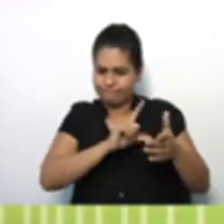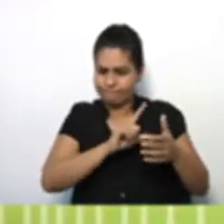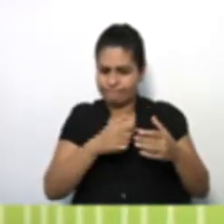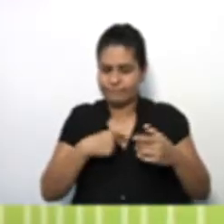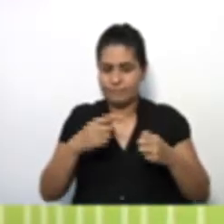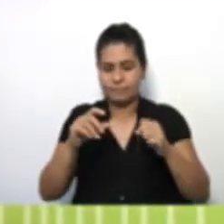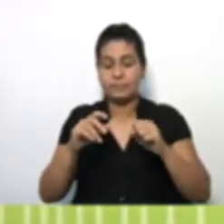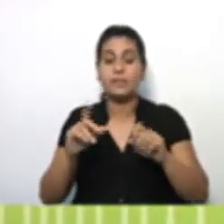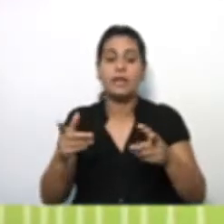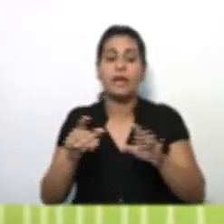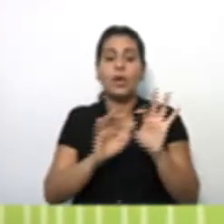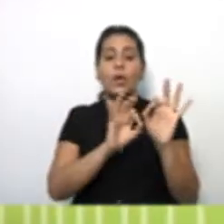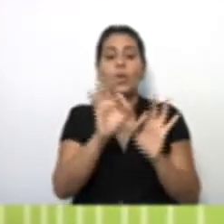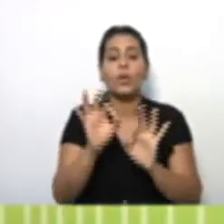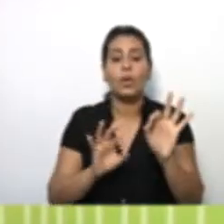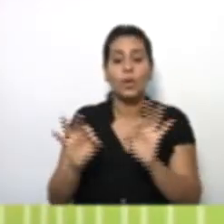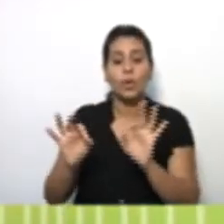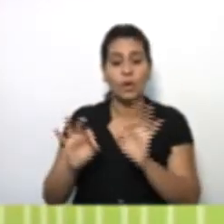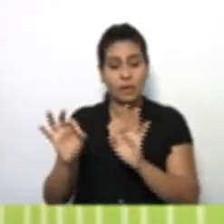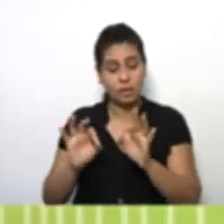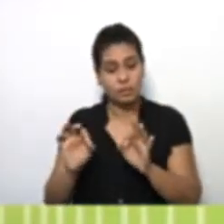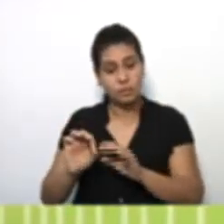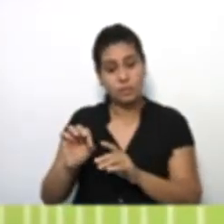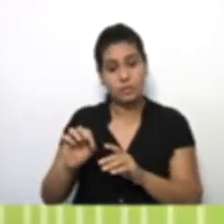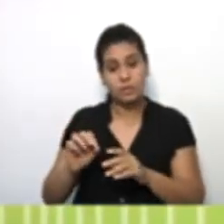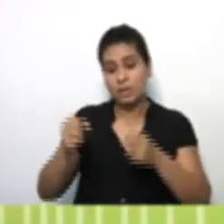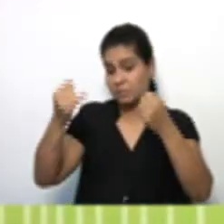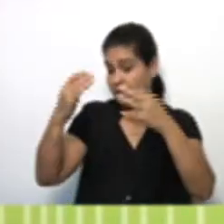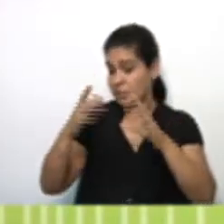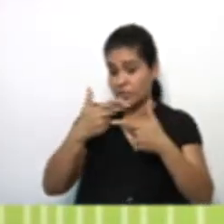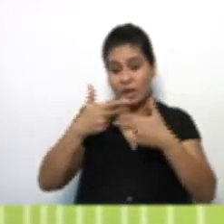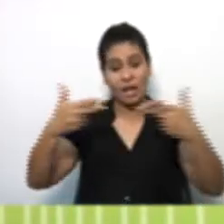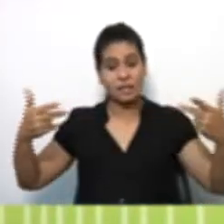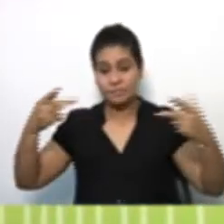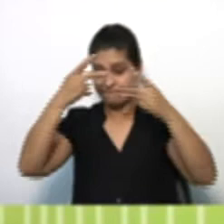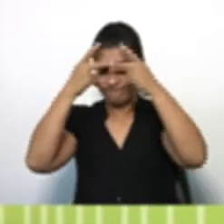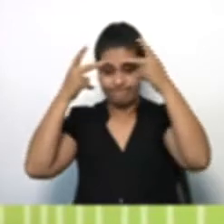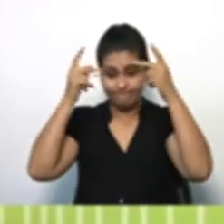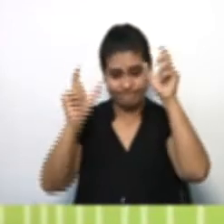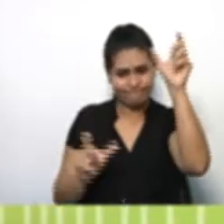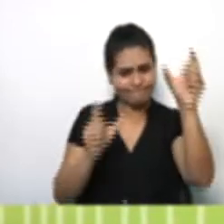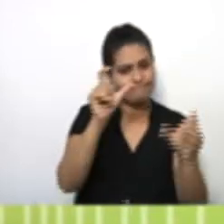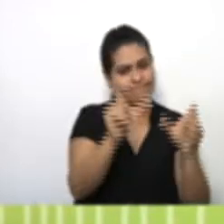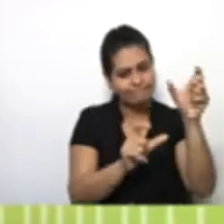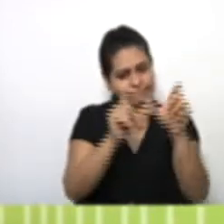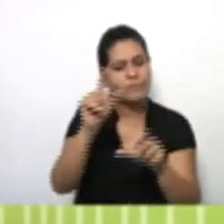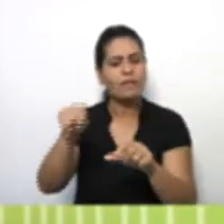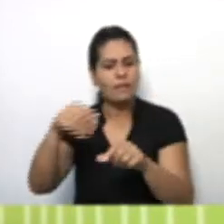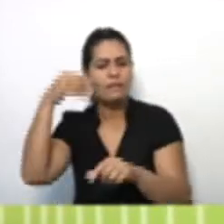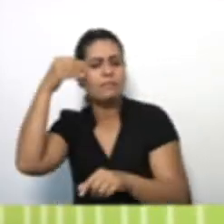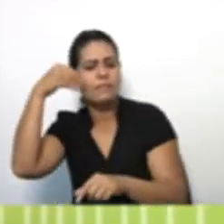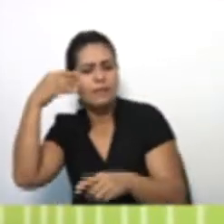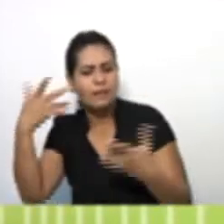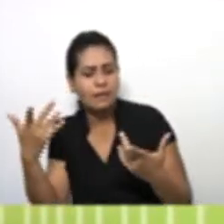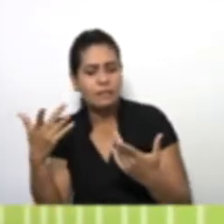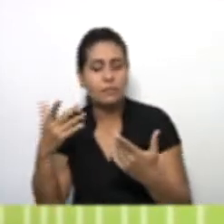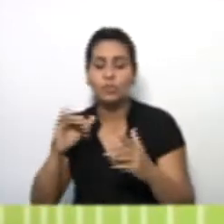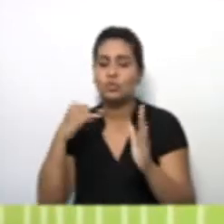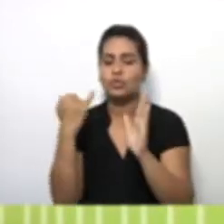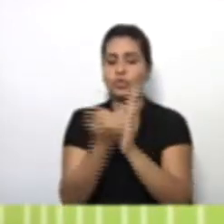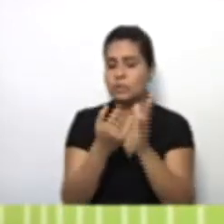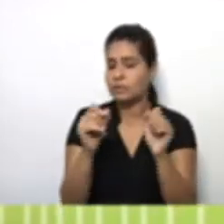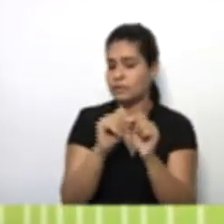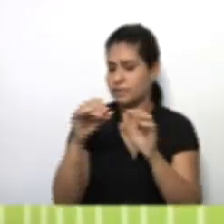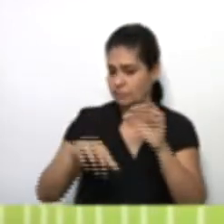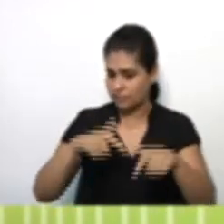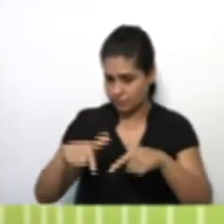as organizações, elas são compostas de várias pessoas. E cada pessoa tem uma obrigação. Ou você acha que